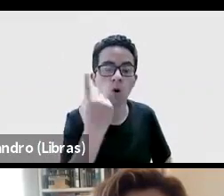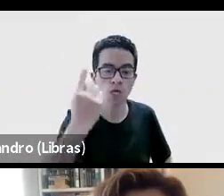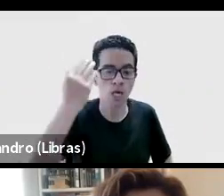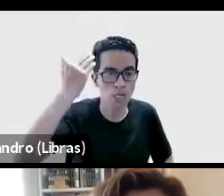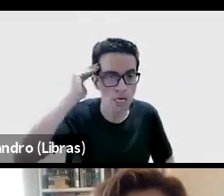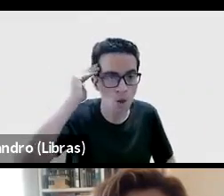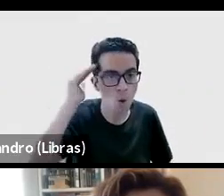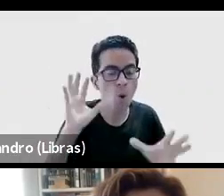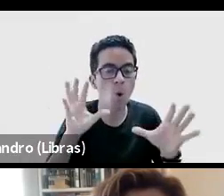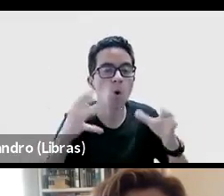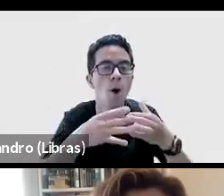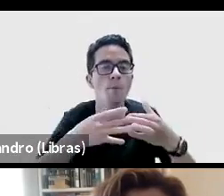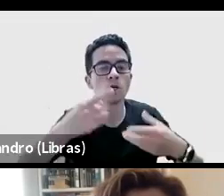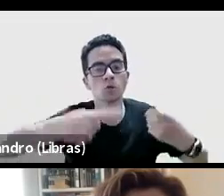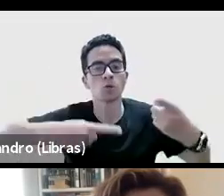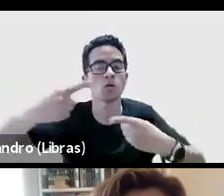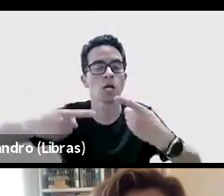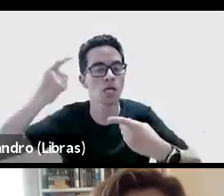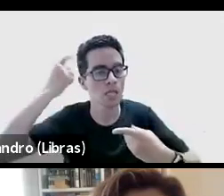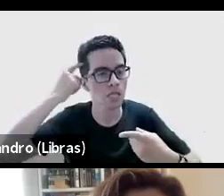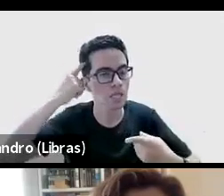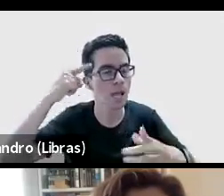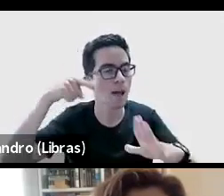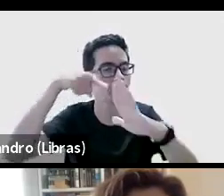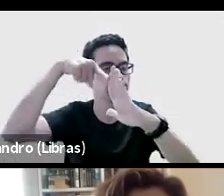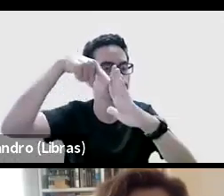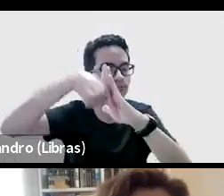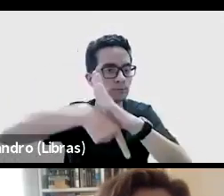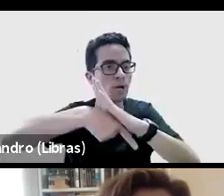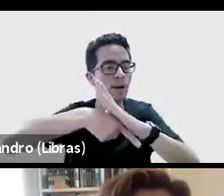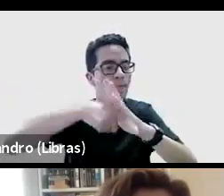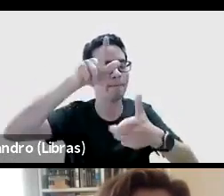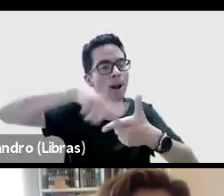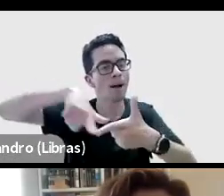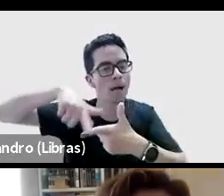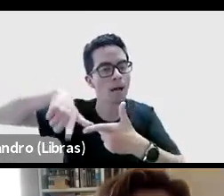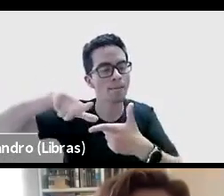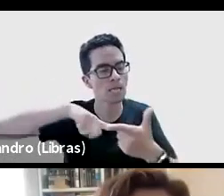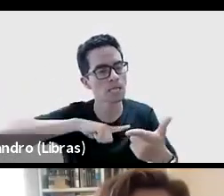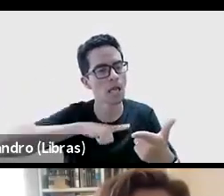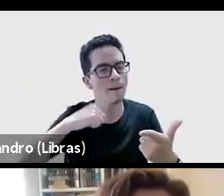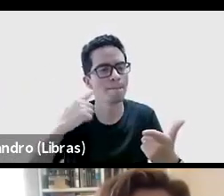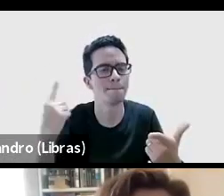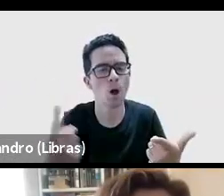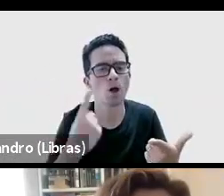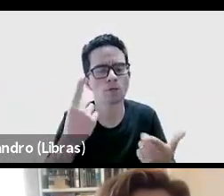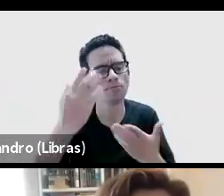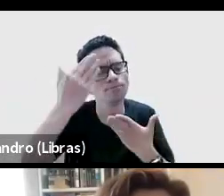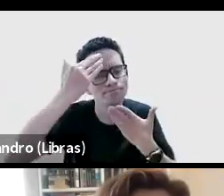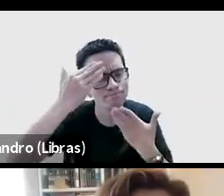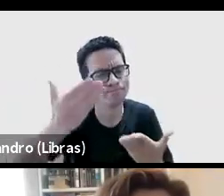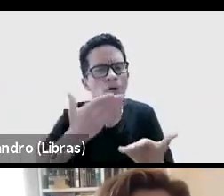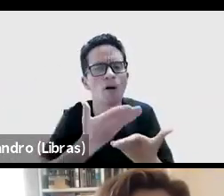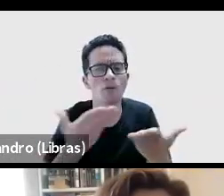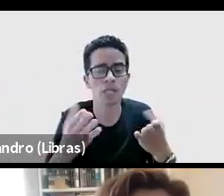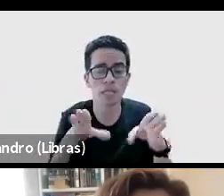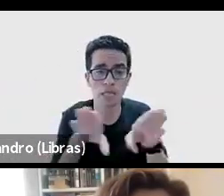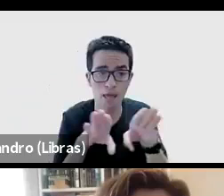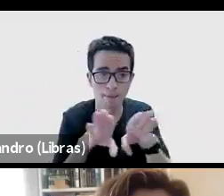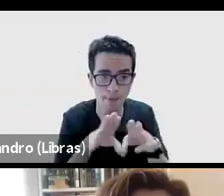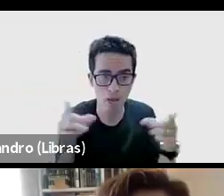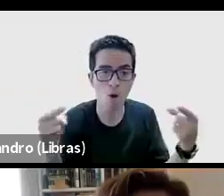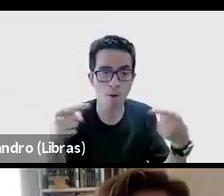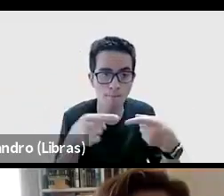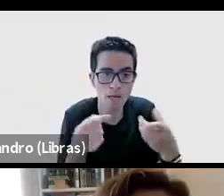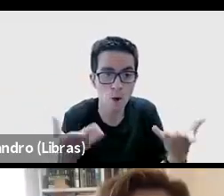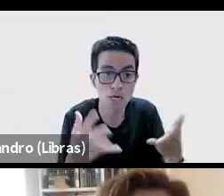essa discussão, para a gente aprofundar questões que a gente tem, e agradeço muito a todo mundo também que está assistindo